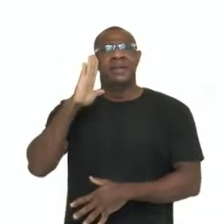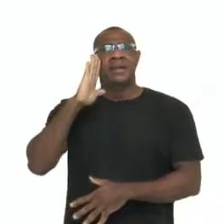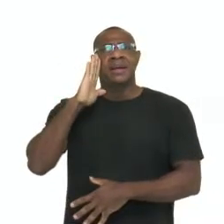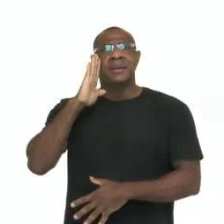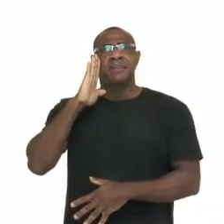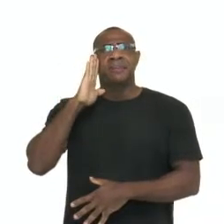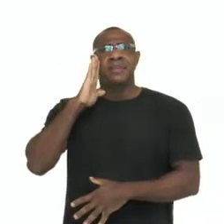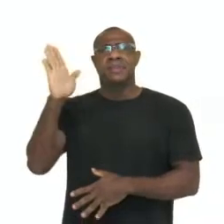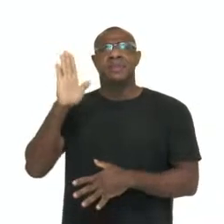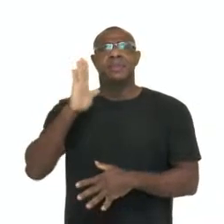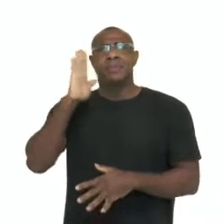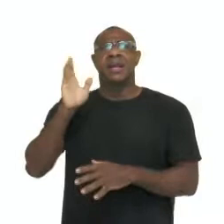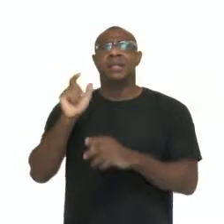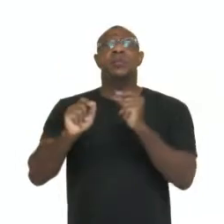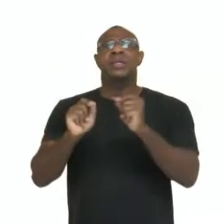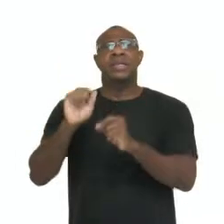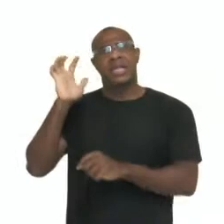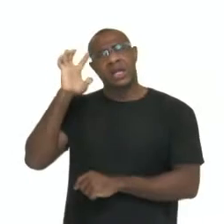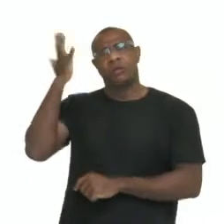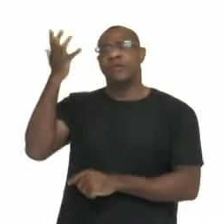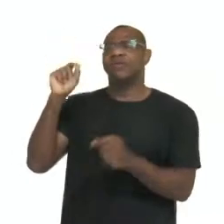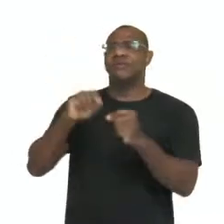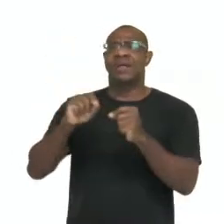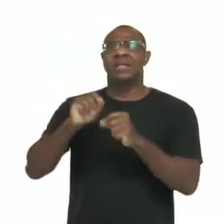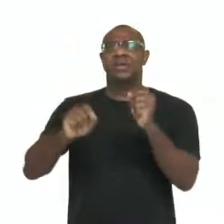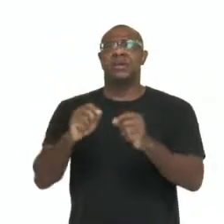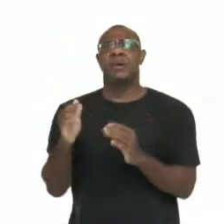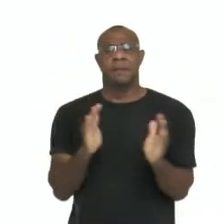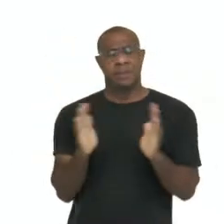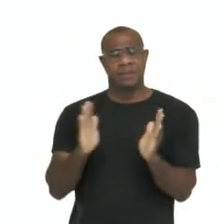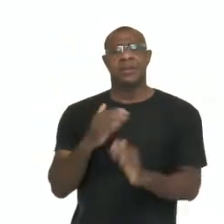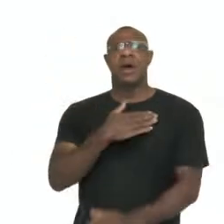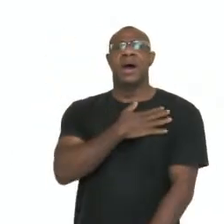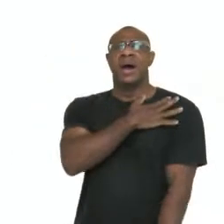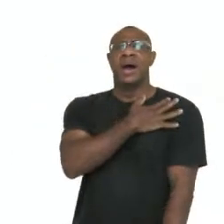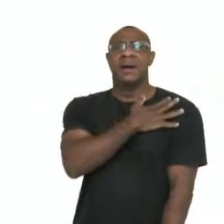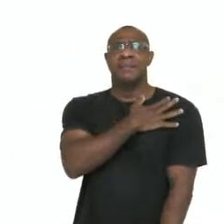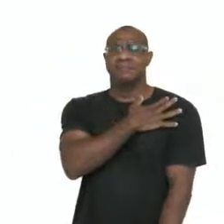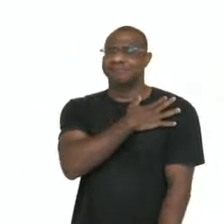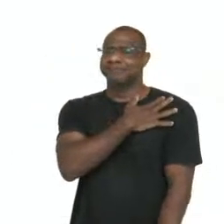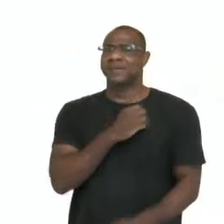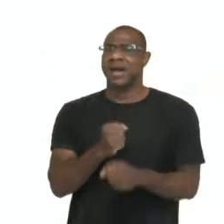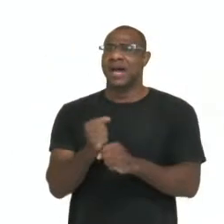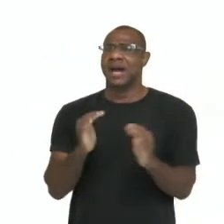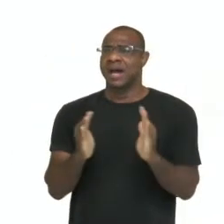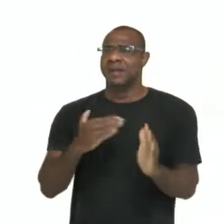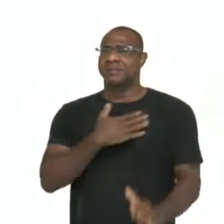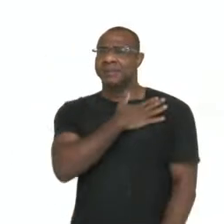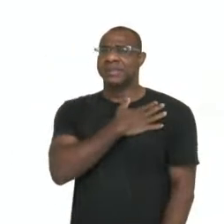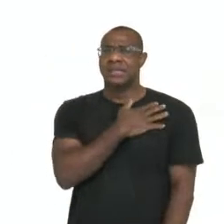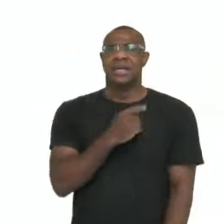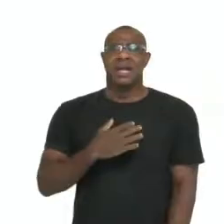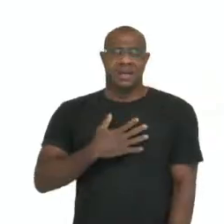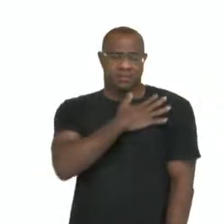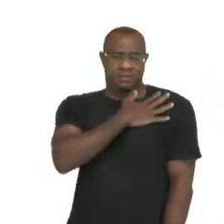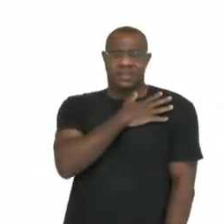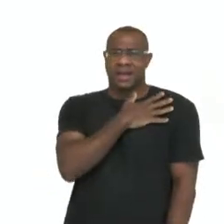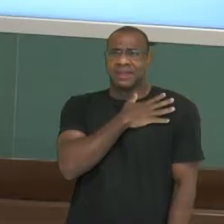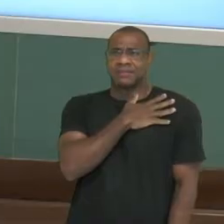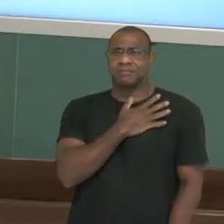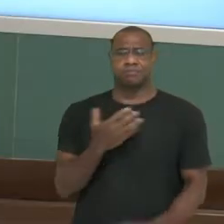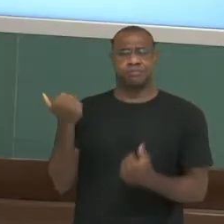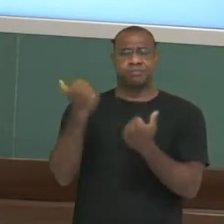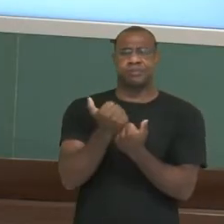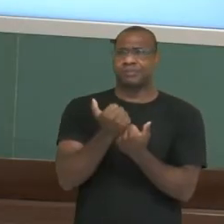pelos governos militares, principalmente nos primeiros anos do regime militar, assim que os militares assumiram o poder? Quais as